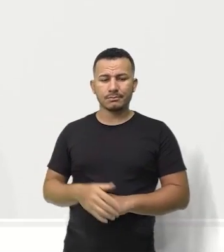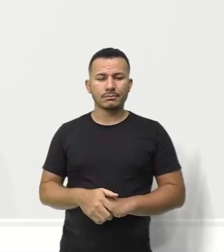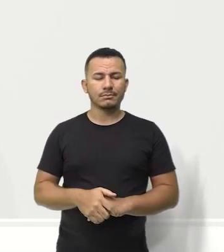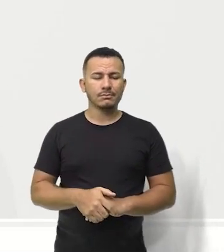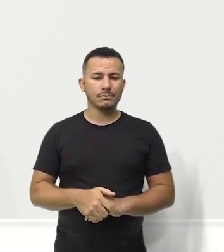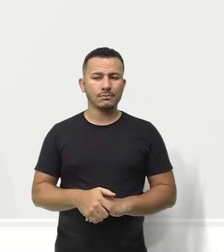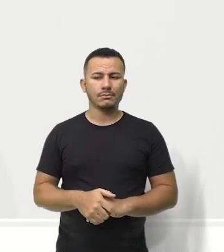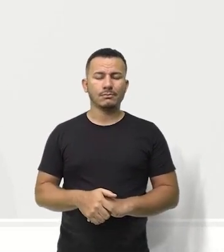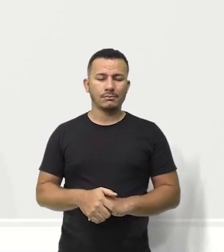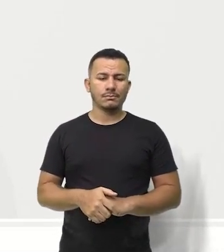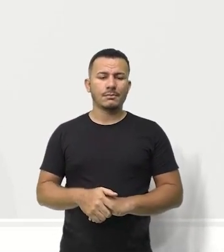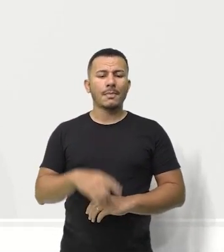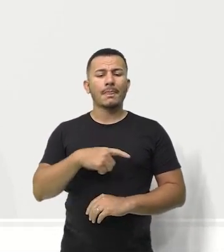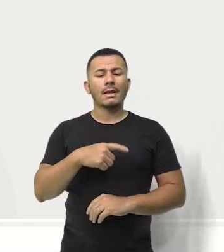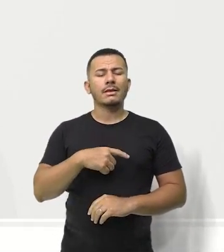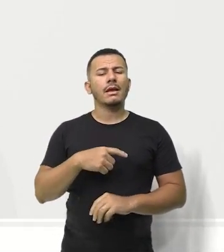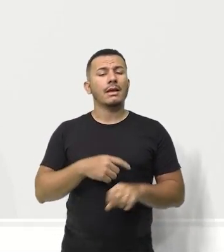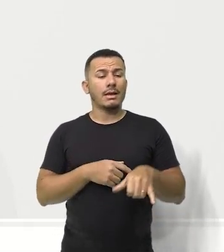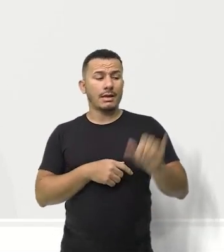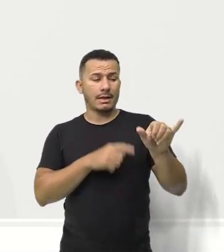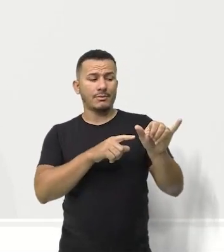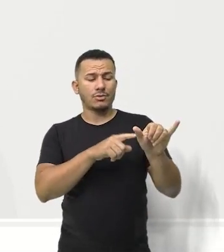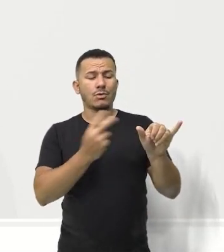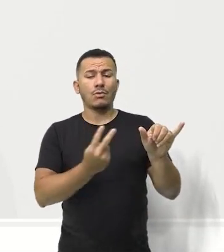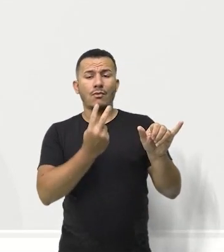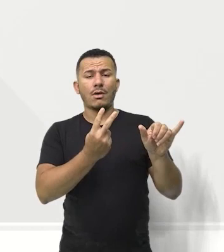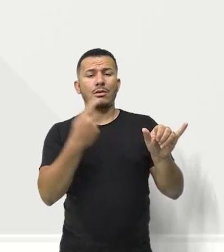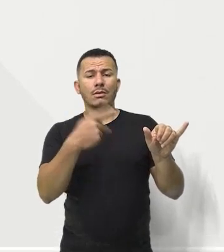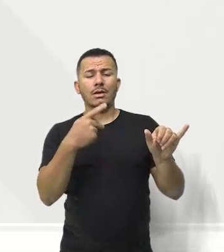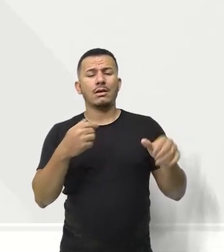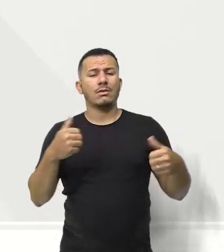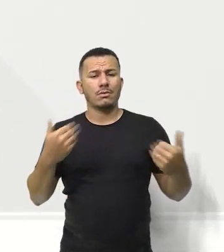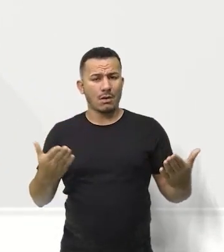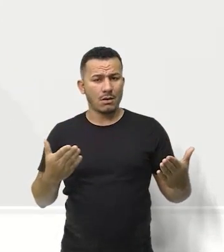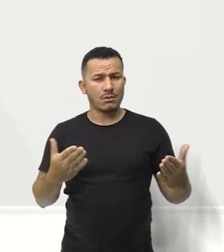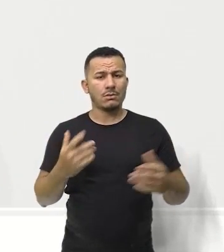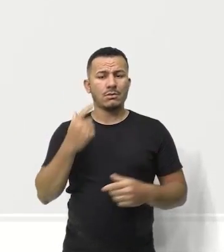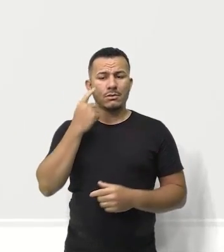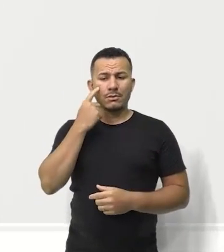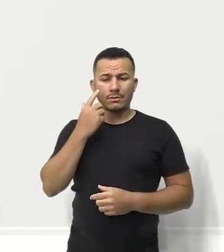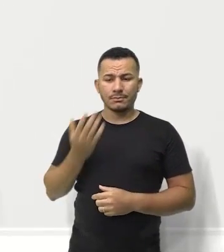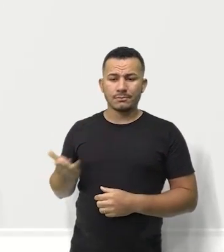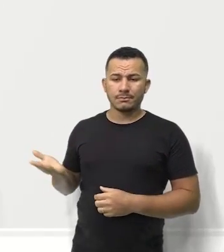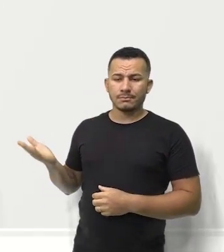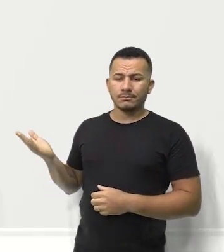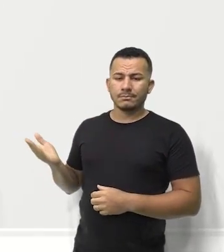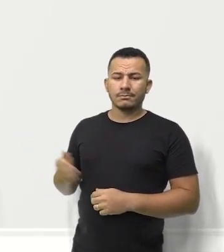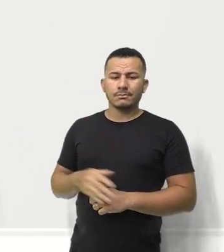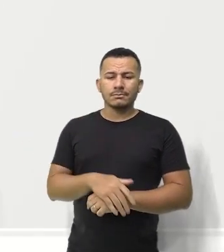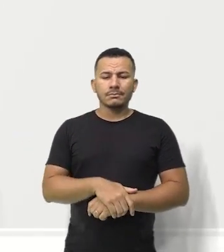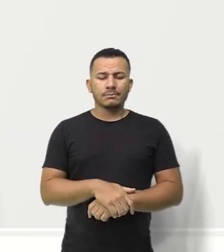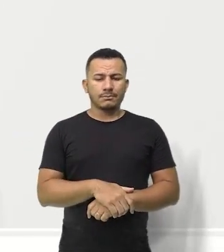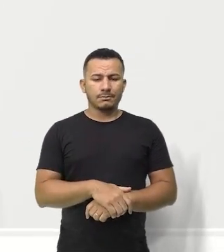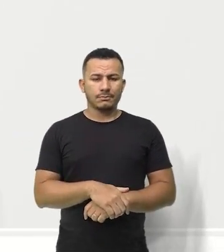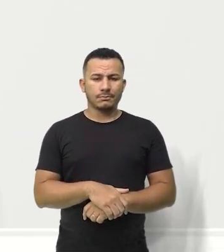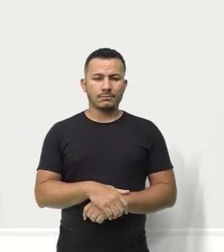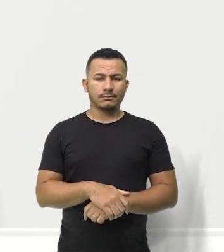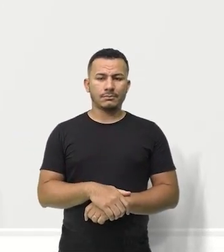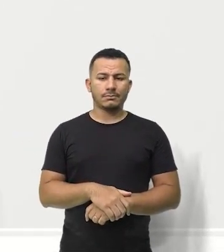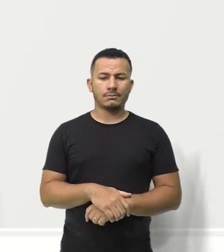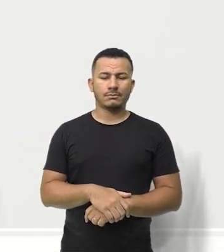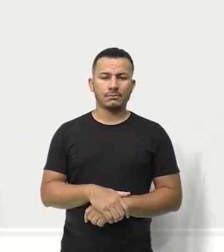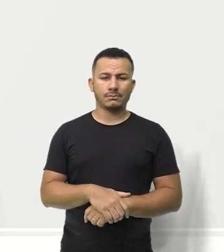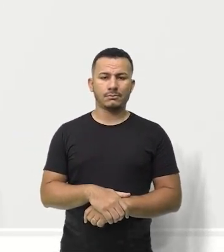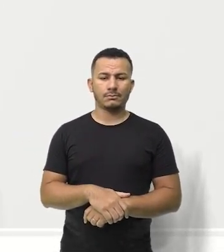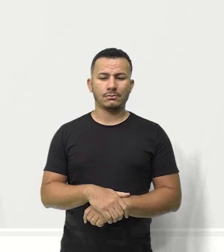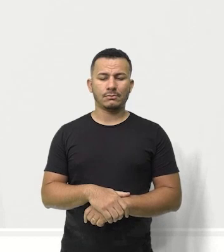lá. Qual é o valor de y na equação? Ó? Opa, eu não coloquei o pincel. O valor de y